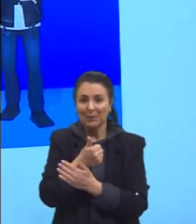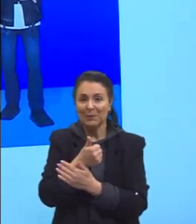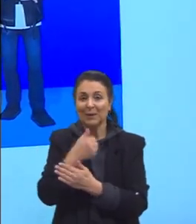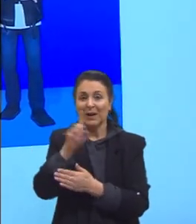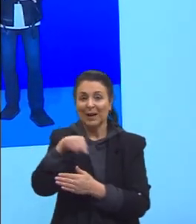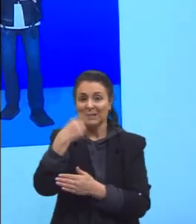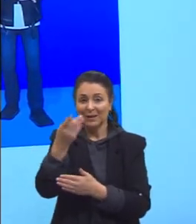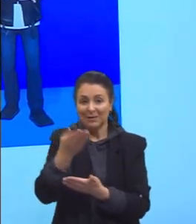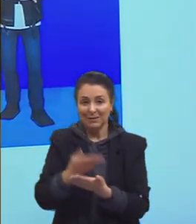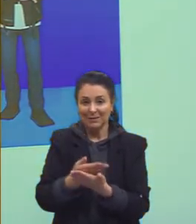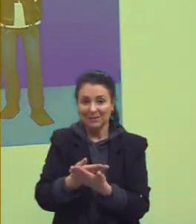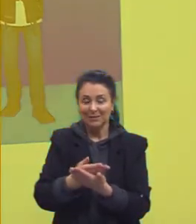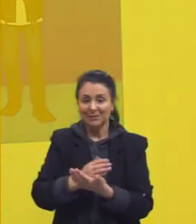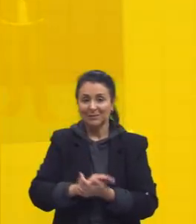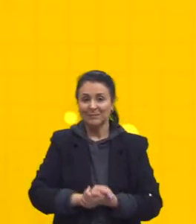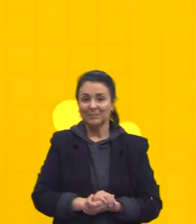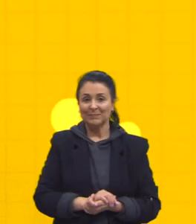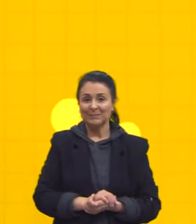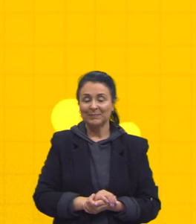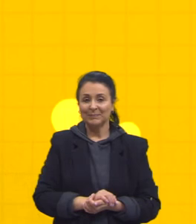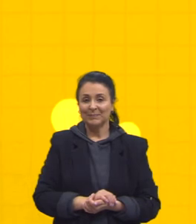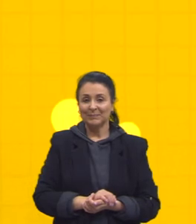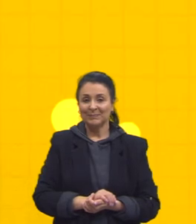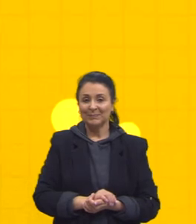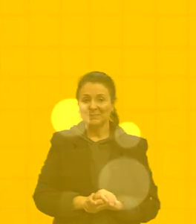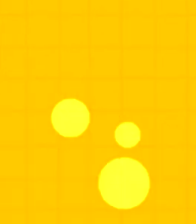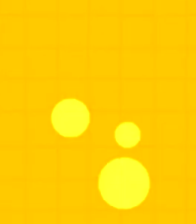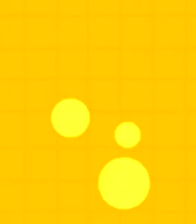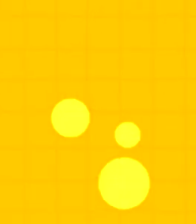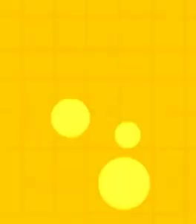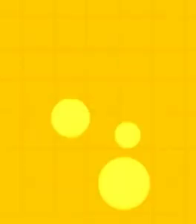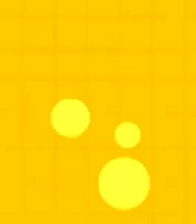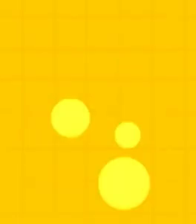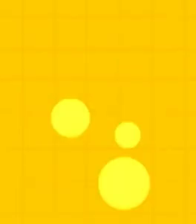nós vemos a próxima aula E aí